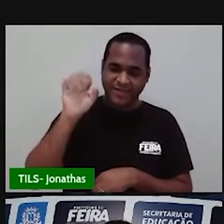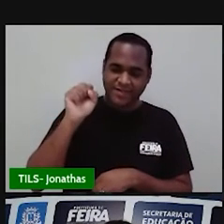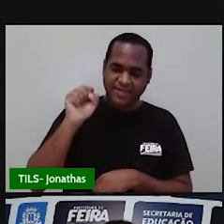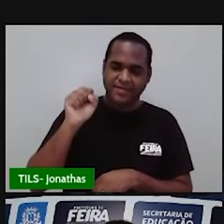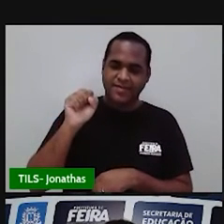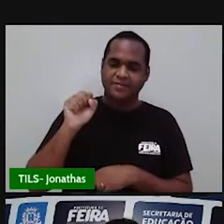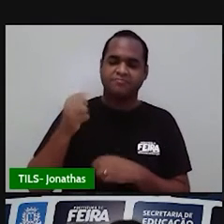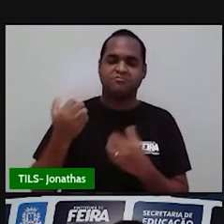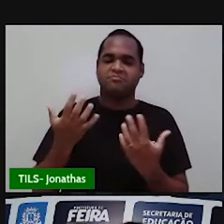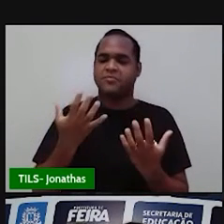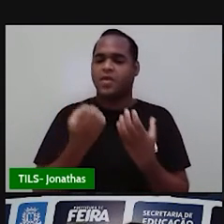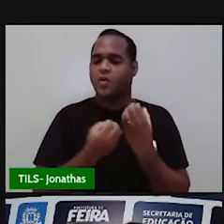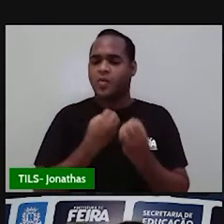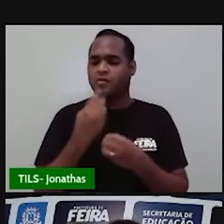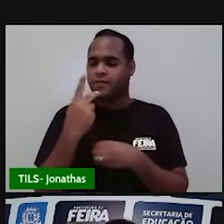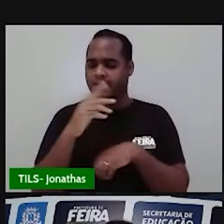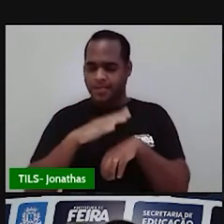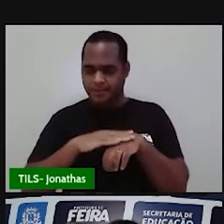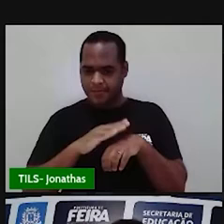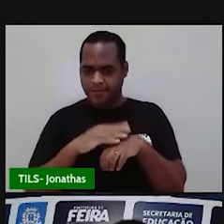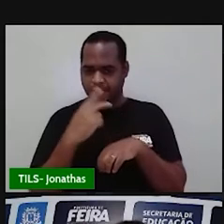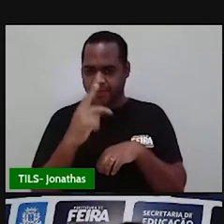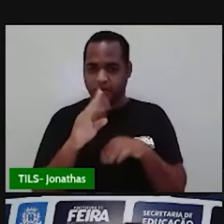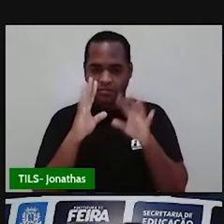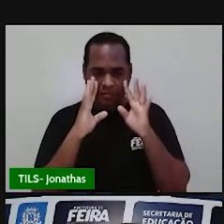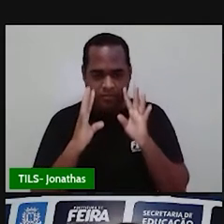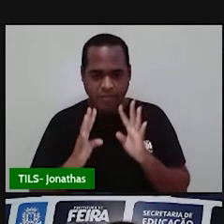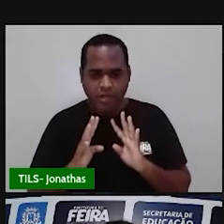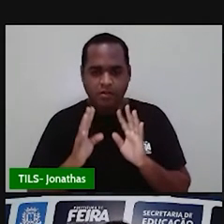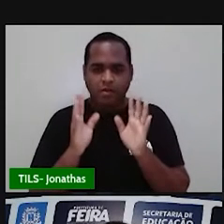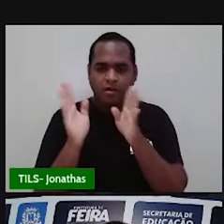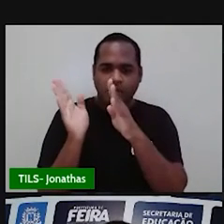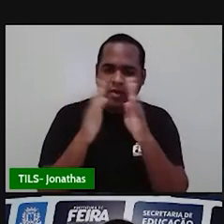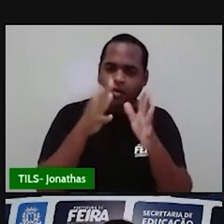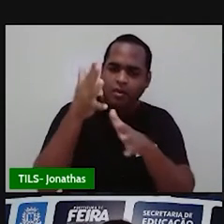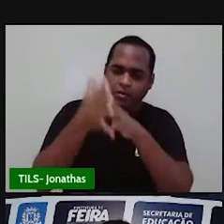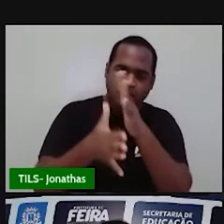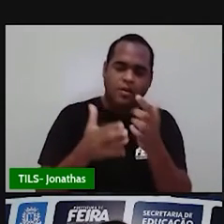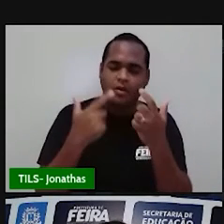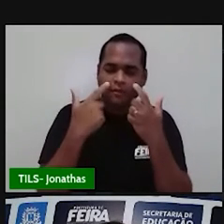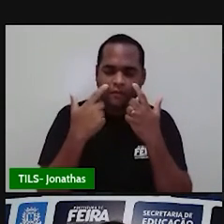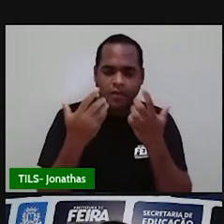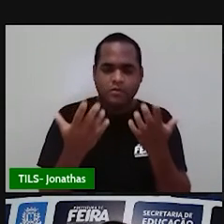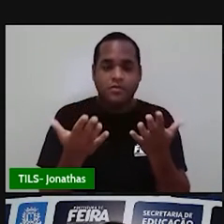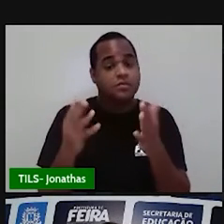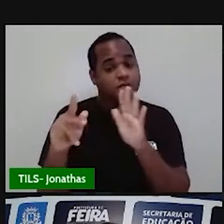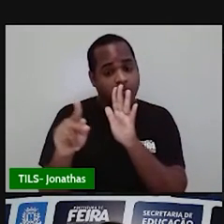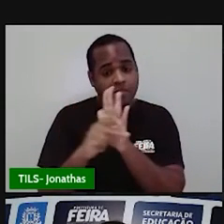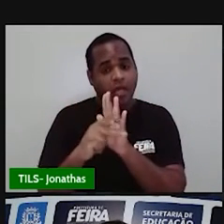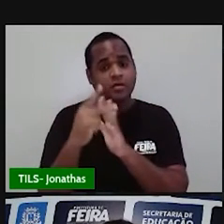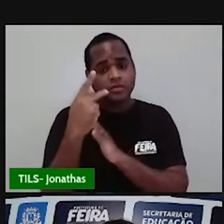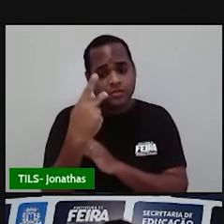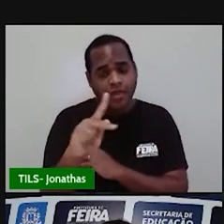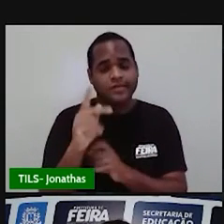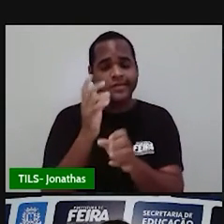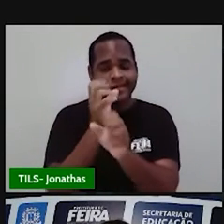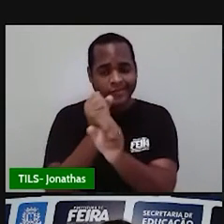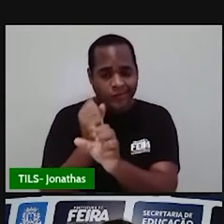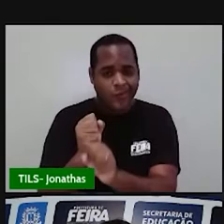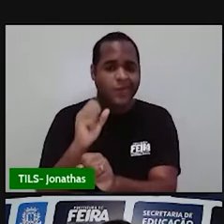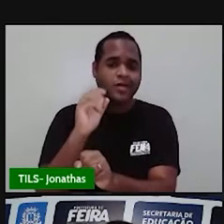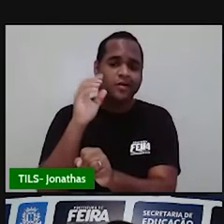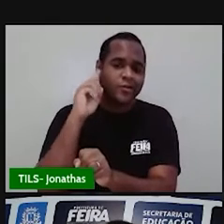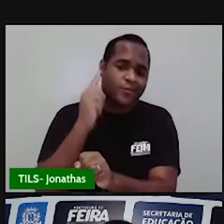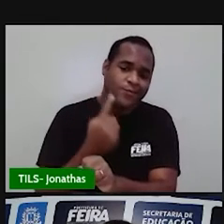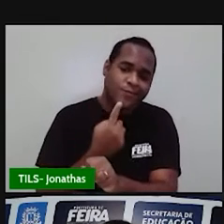Santana. Então você que está aí me ouvindo, você que está aí me vendo, você faz parte dessa estatística.